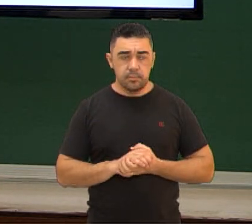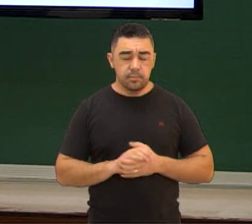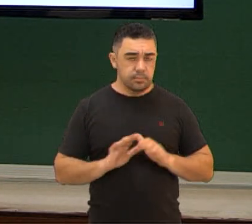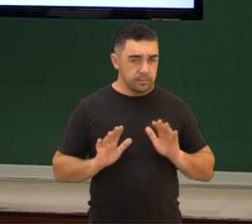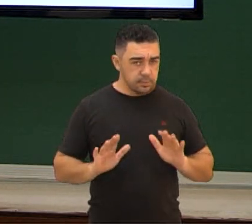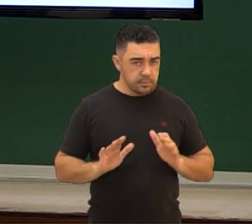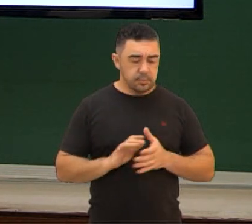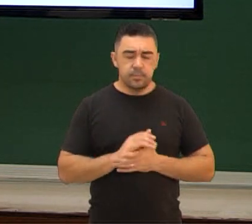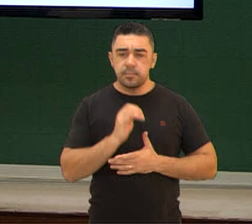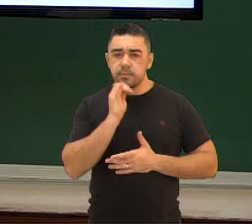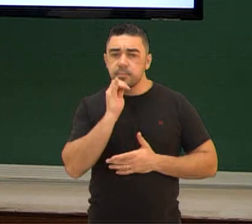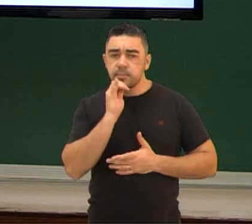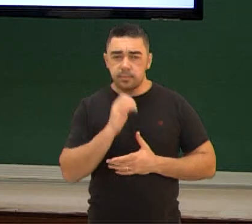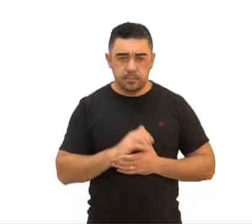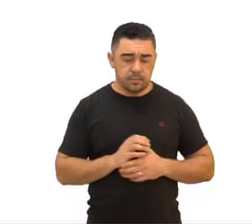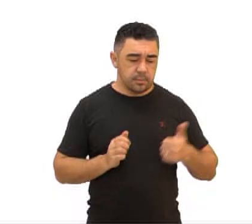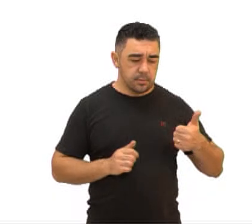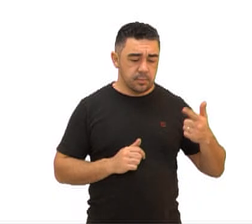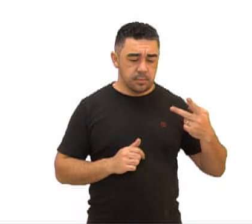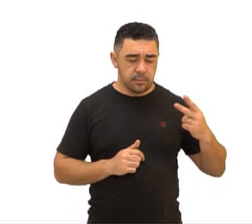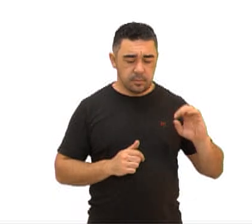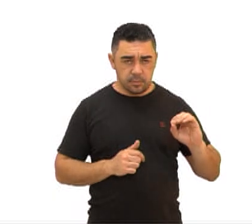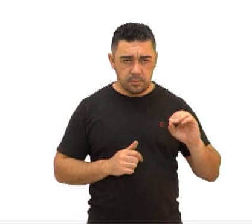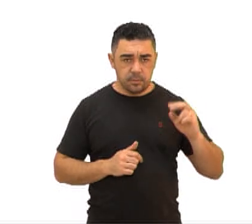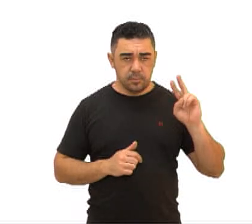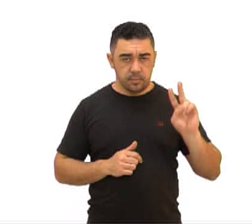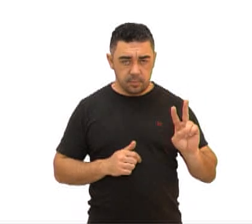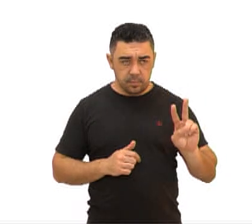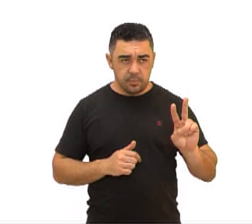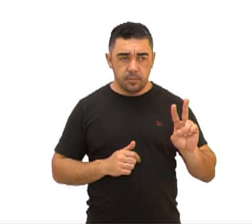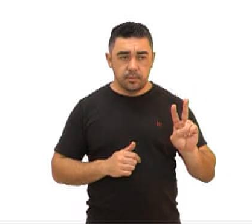Então, olha só, por exemplo, 120 volts